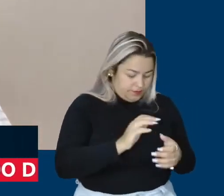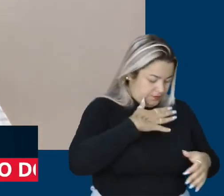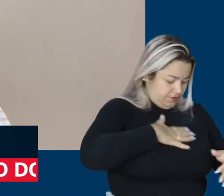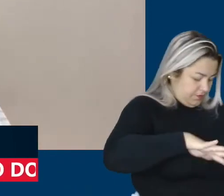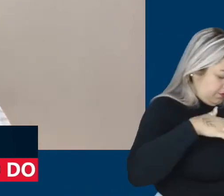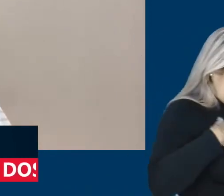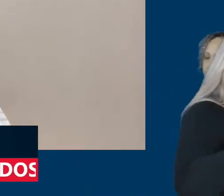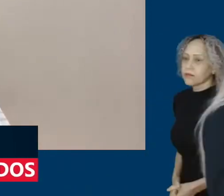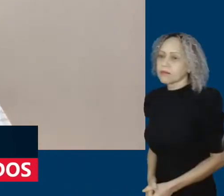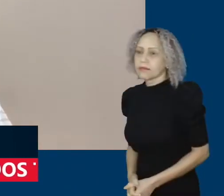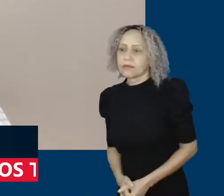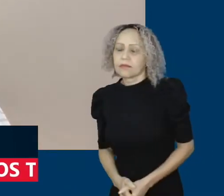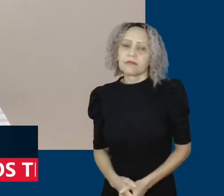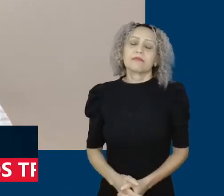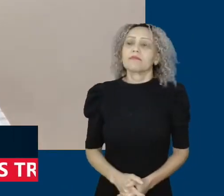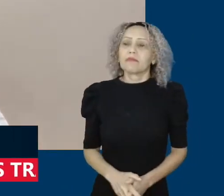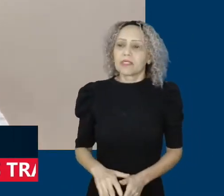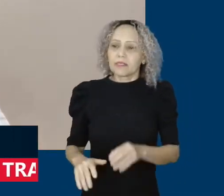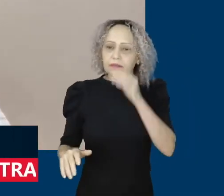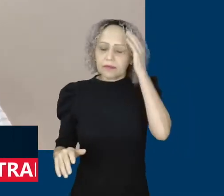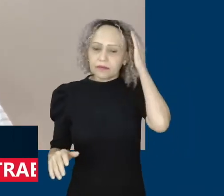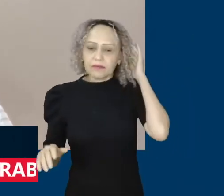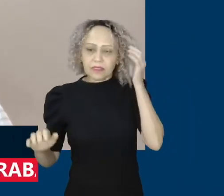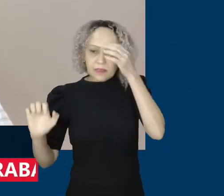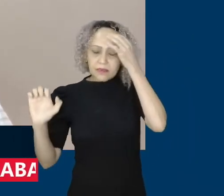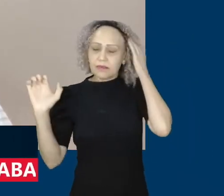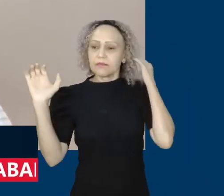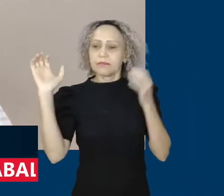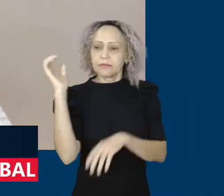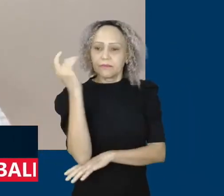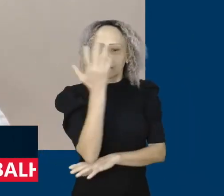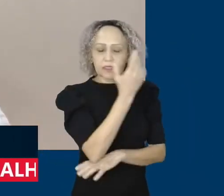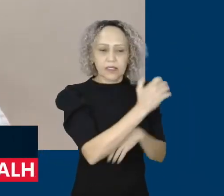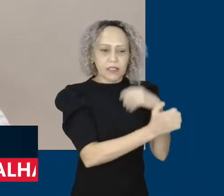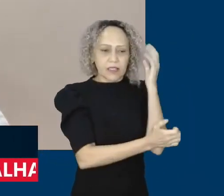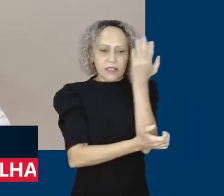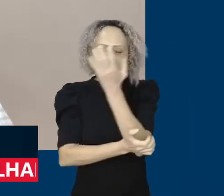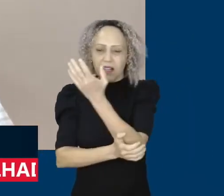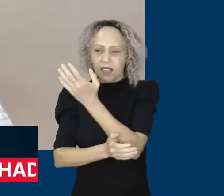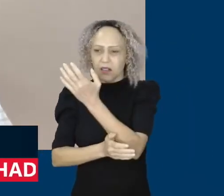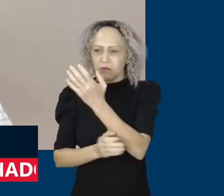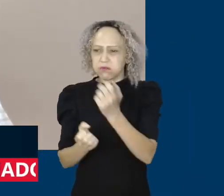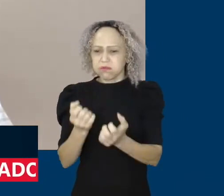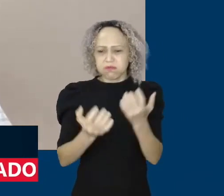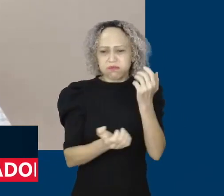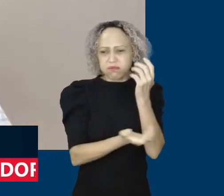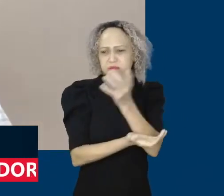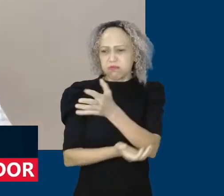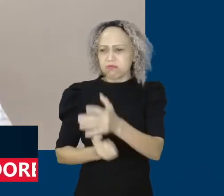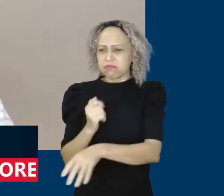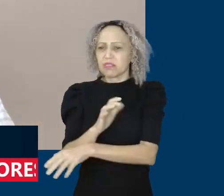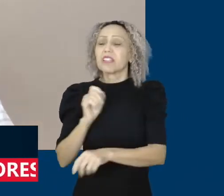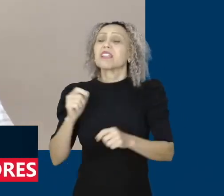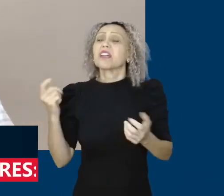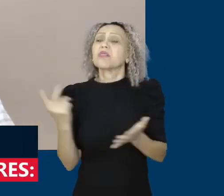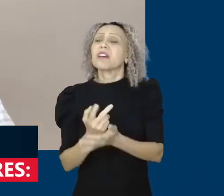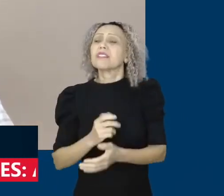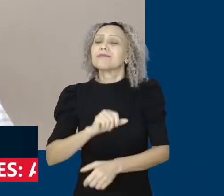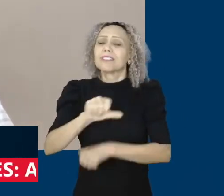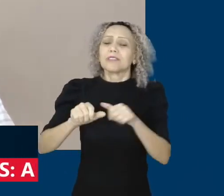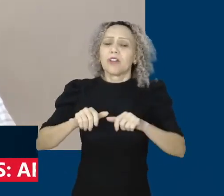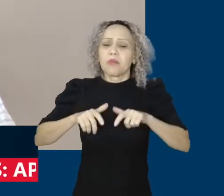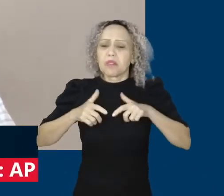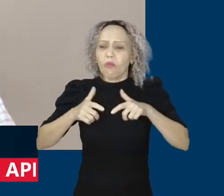áreas de desertificação, susceptível à desertificação no Brasil. Para você ter uma ideia, esse fenômeno da desertificação